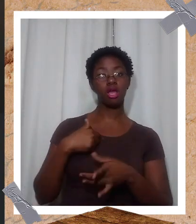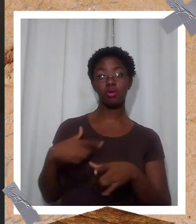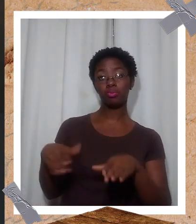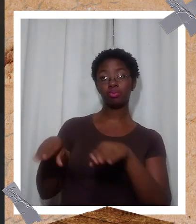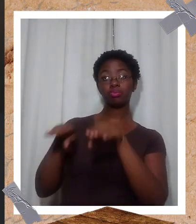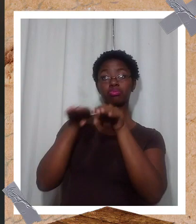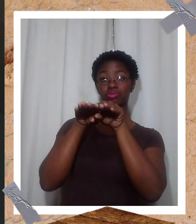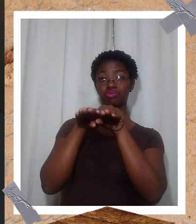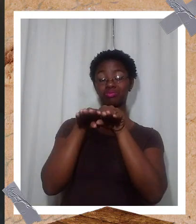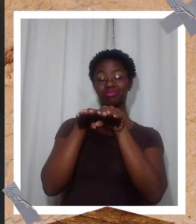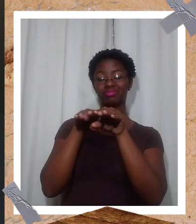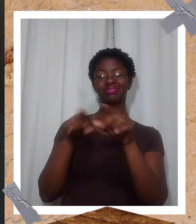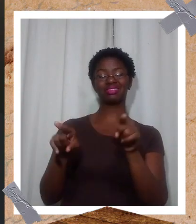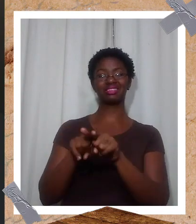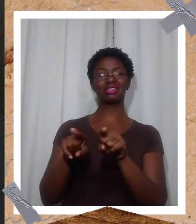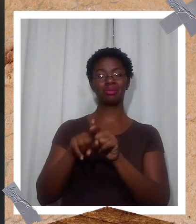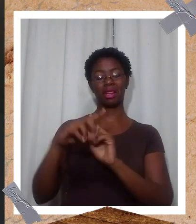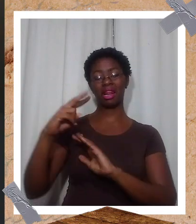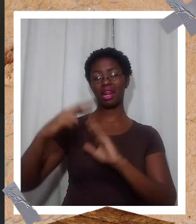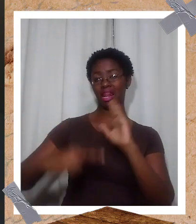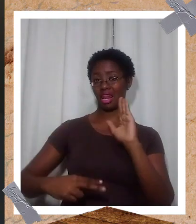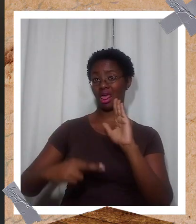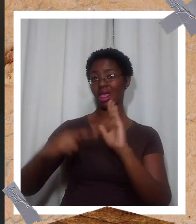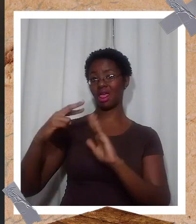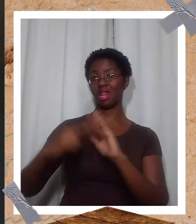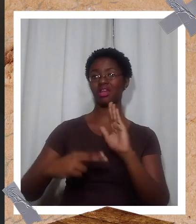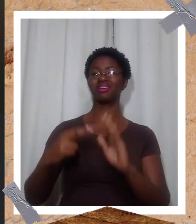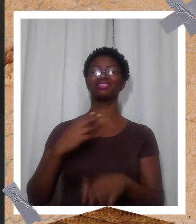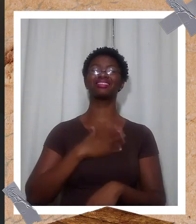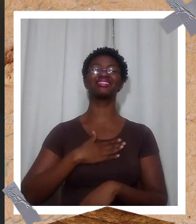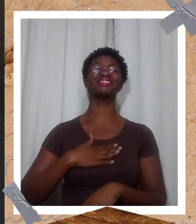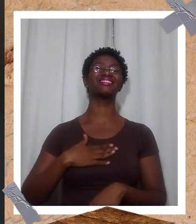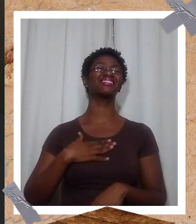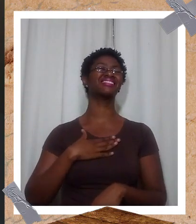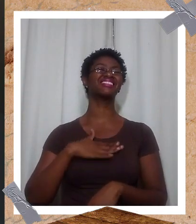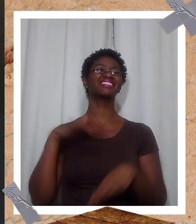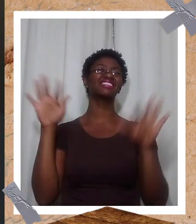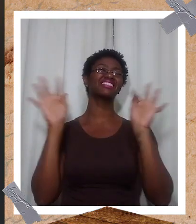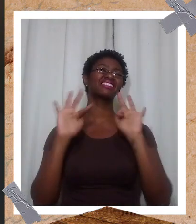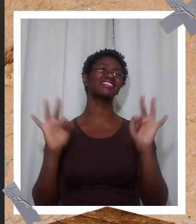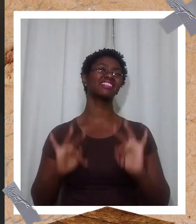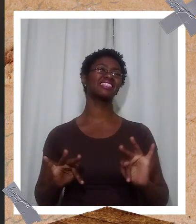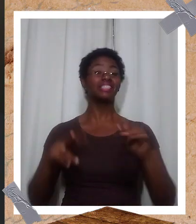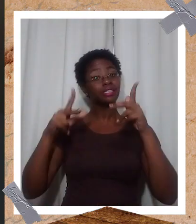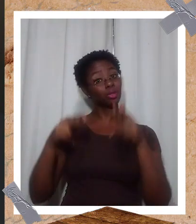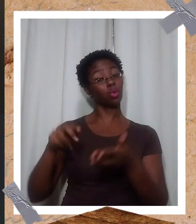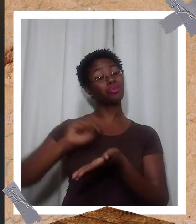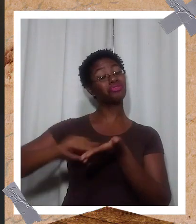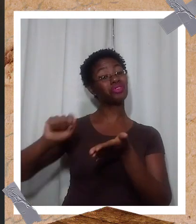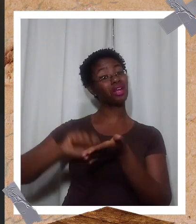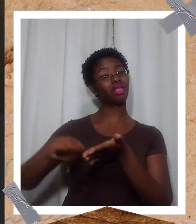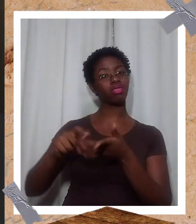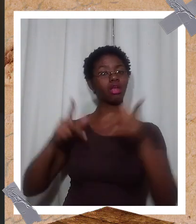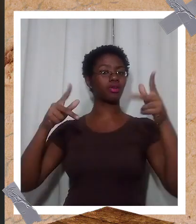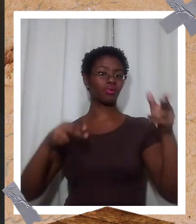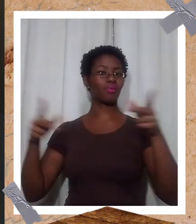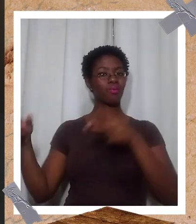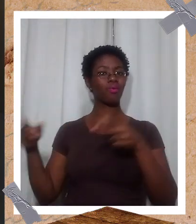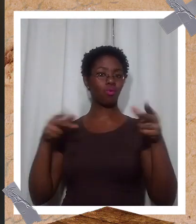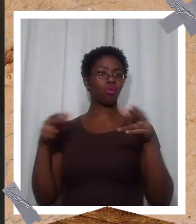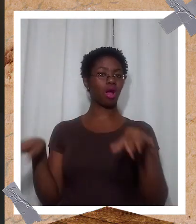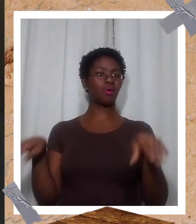igualmente, quando eu estava lendo, eu ficava muito feliz assim quando eu também estava escrevendo, né? Então era uma